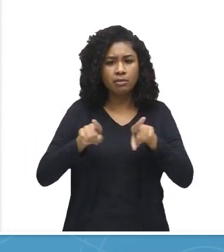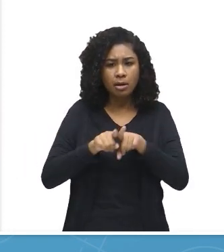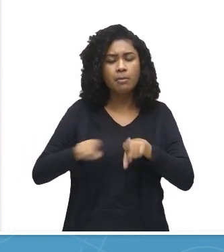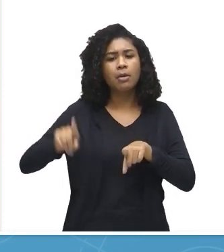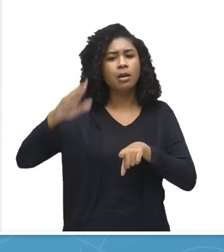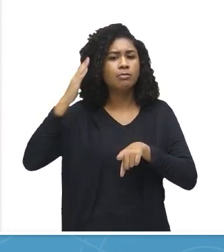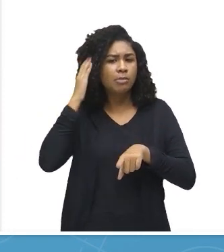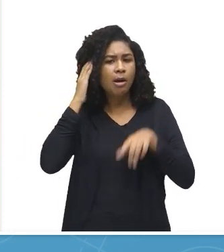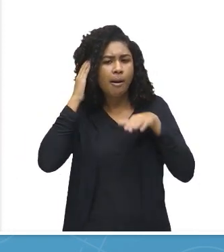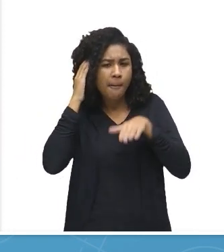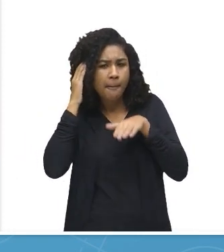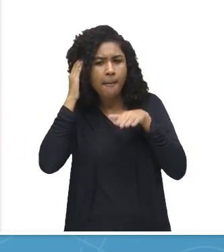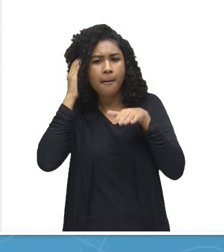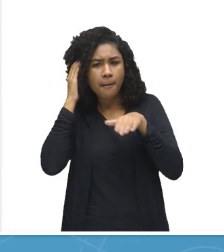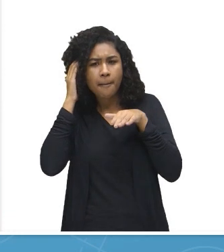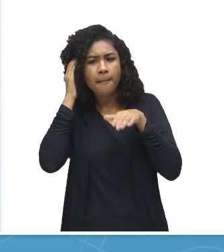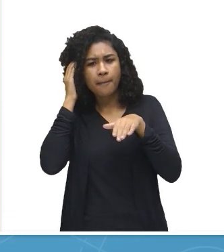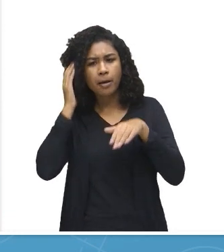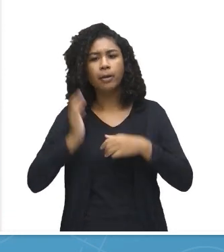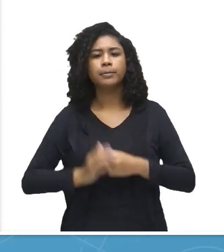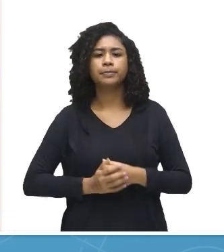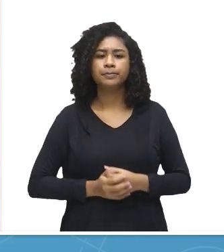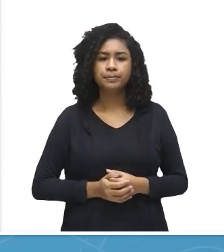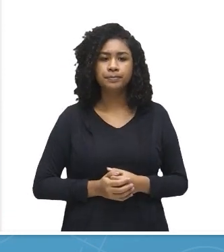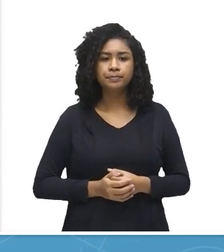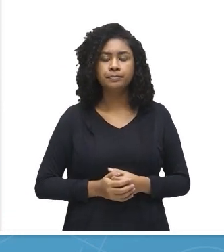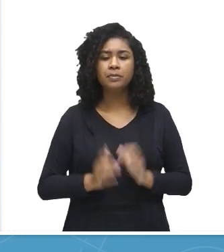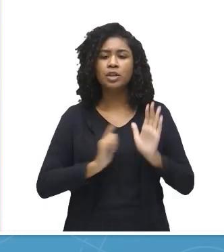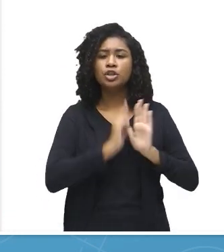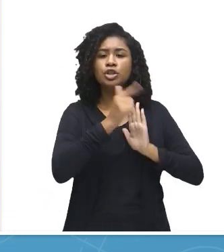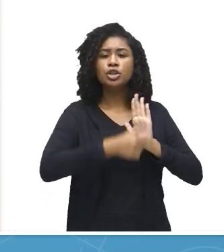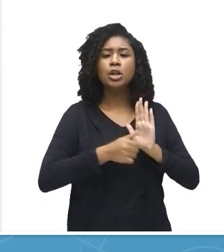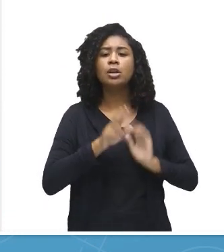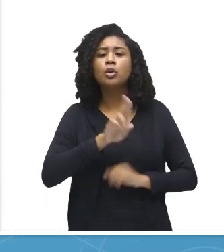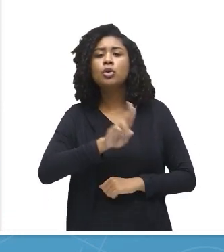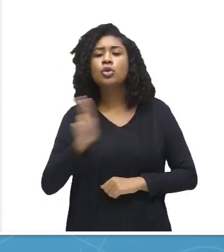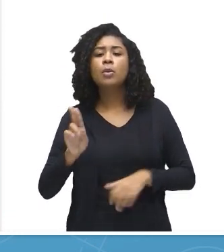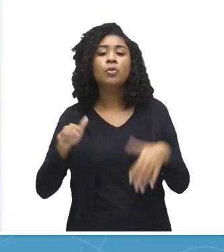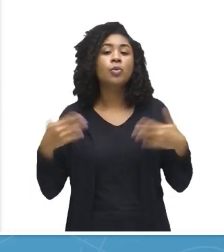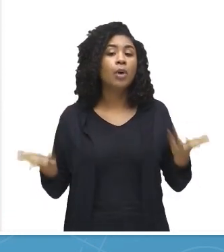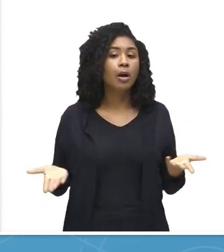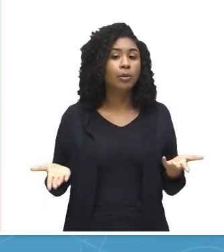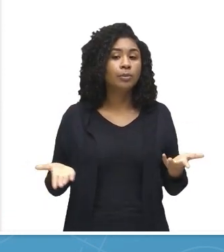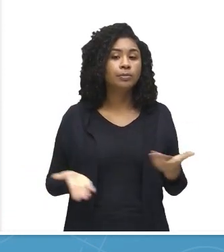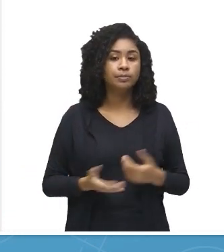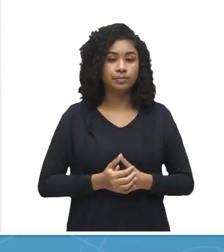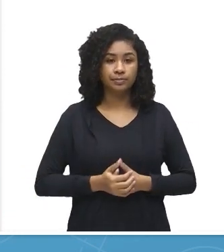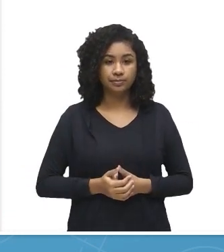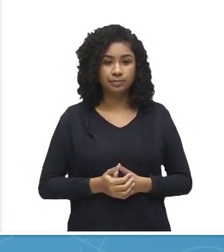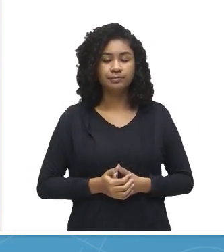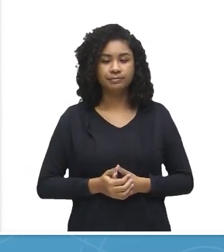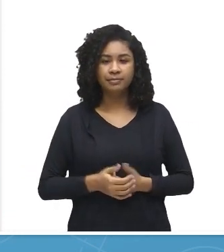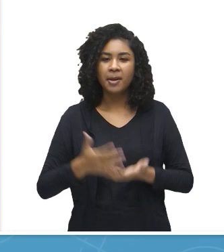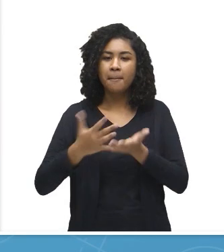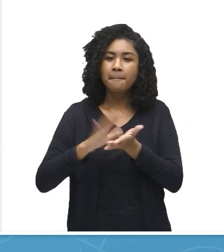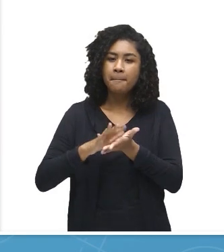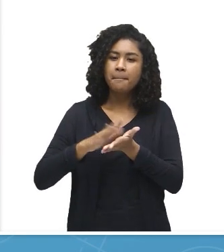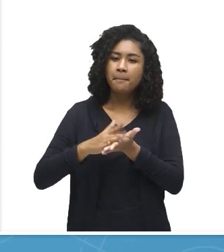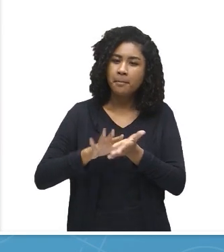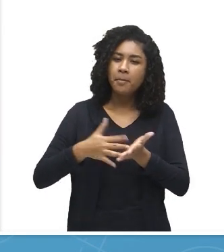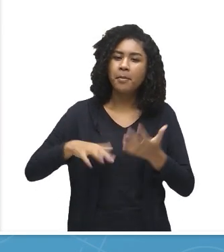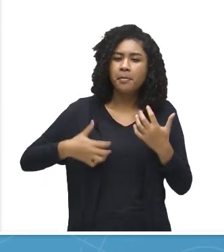eletrônicos. O gênero musical do samba citado é, vamos ver qual é a resposta? O